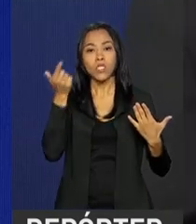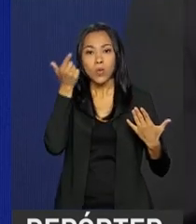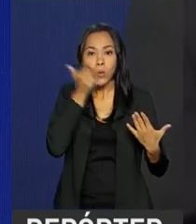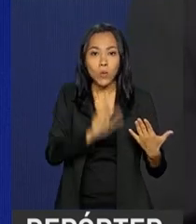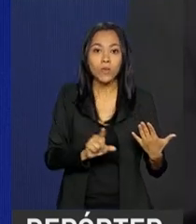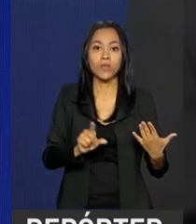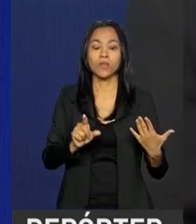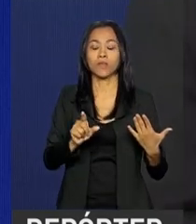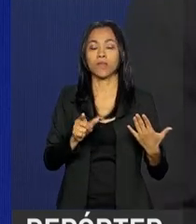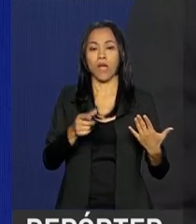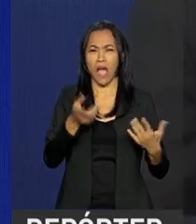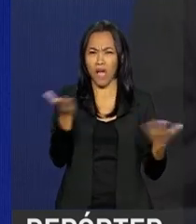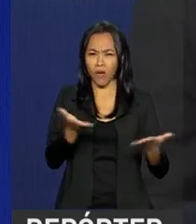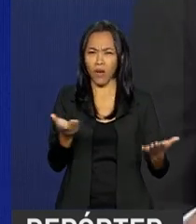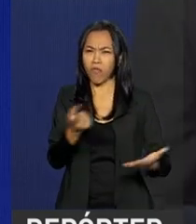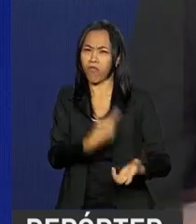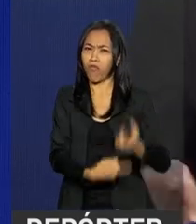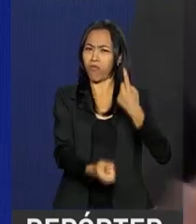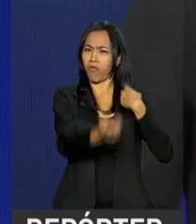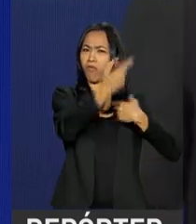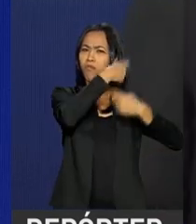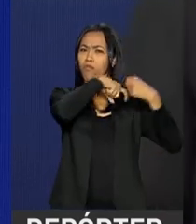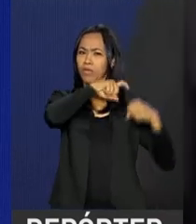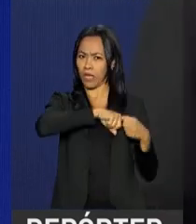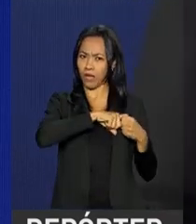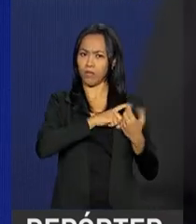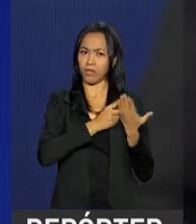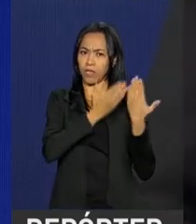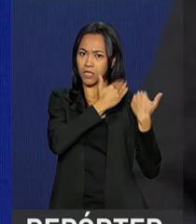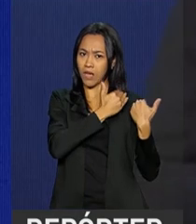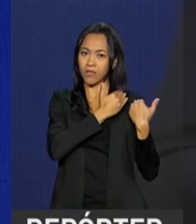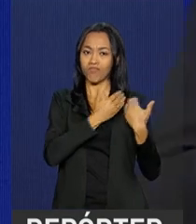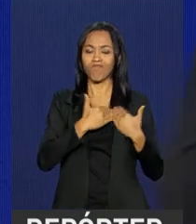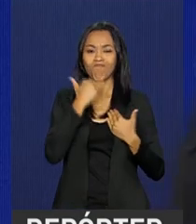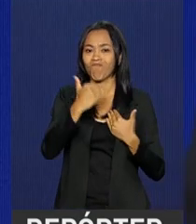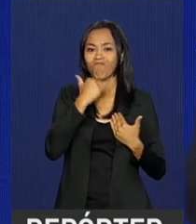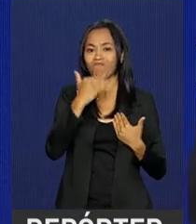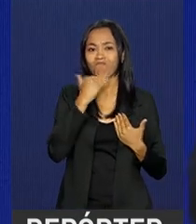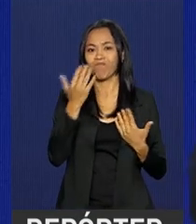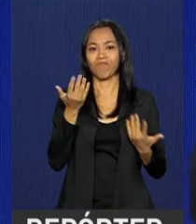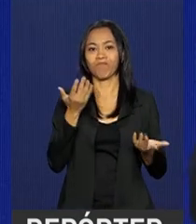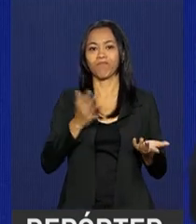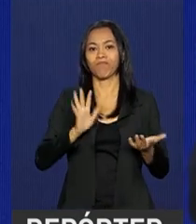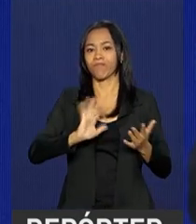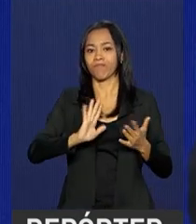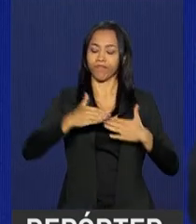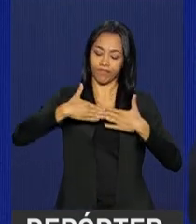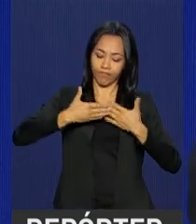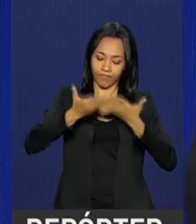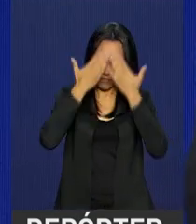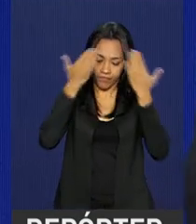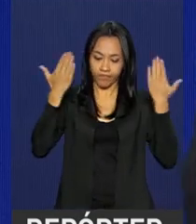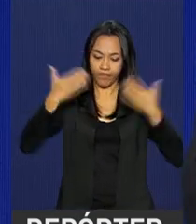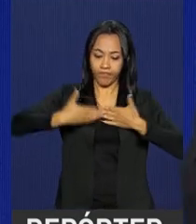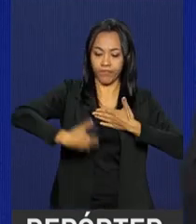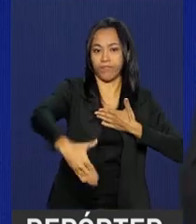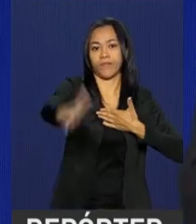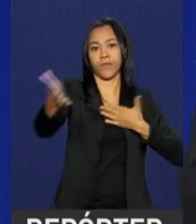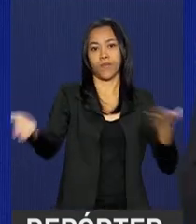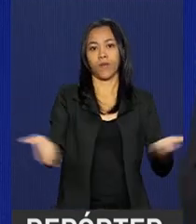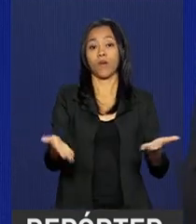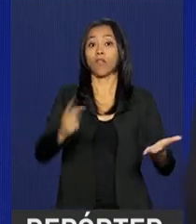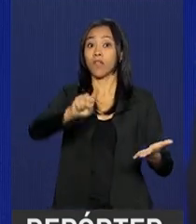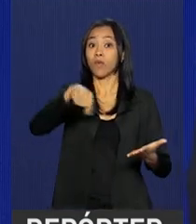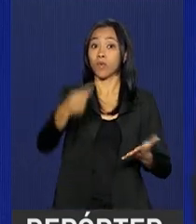volta atrás é virtualmente inexistente. Nosso próximo passo, aliás, depois das